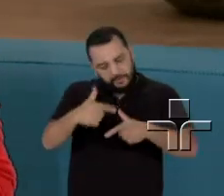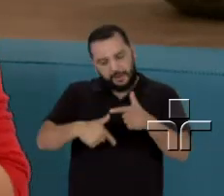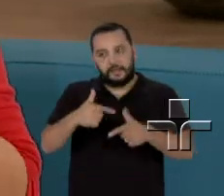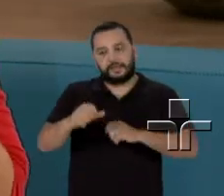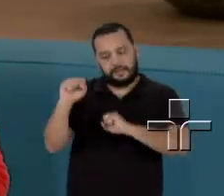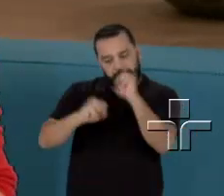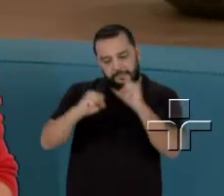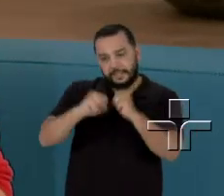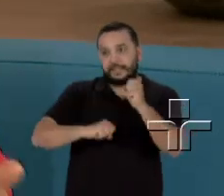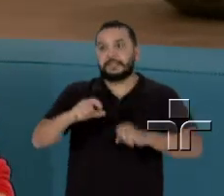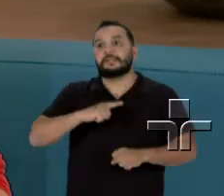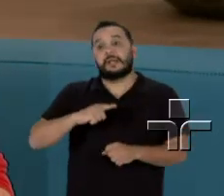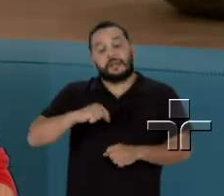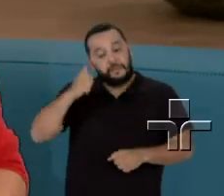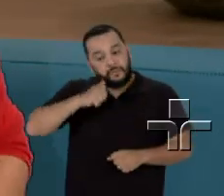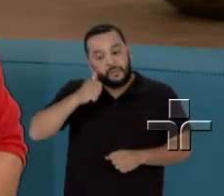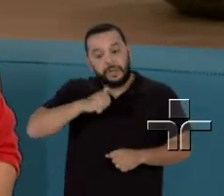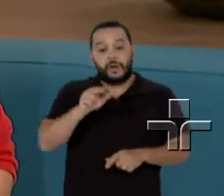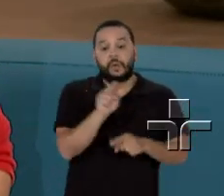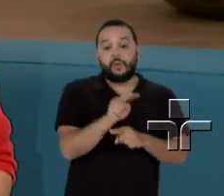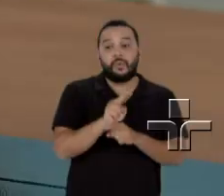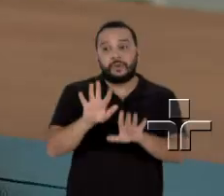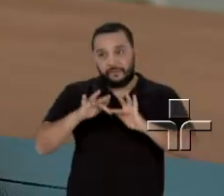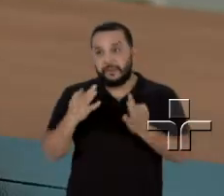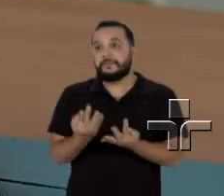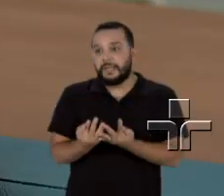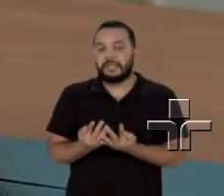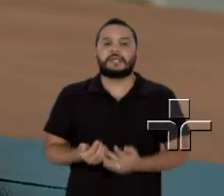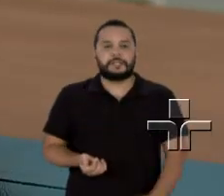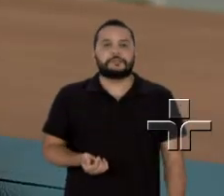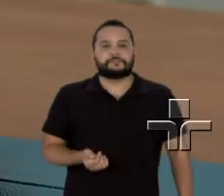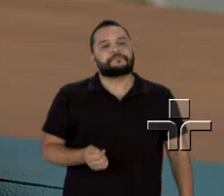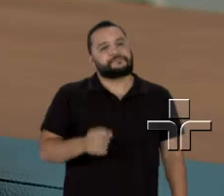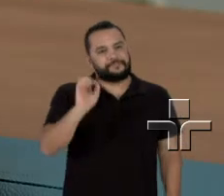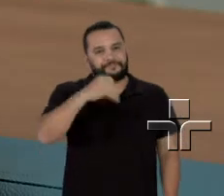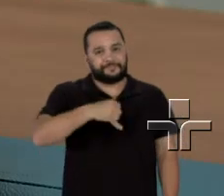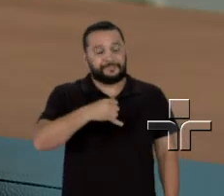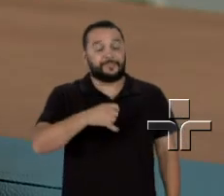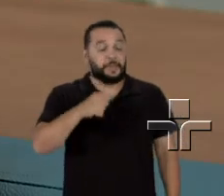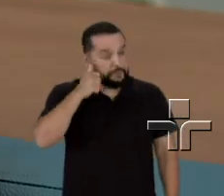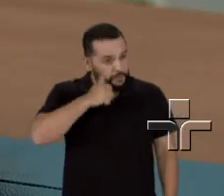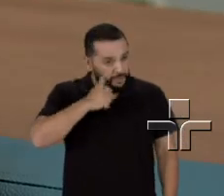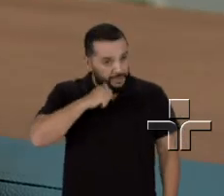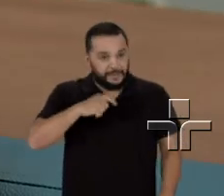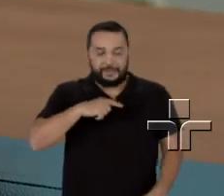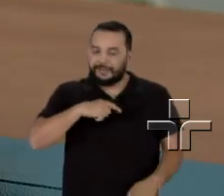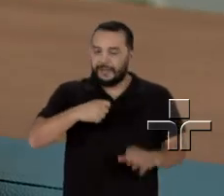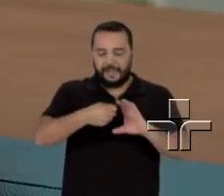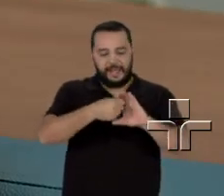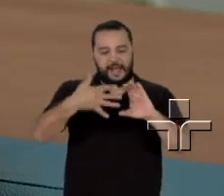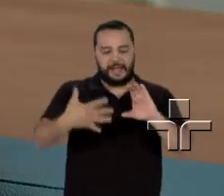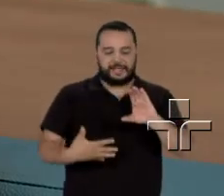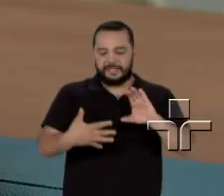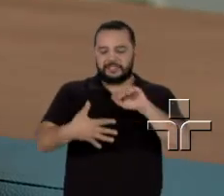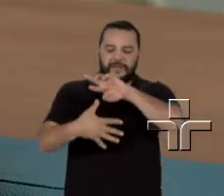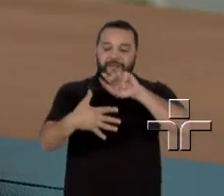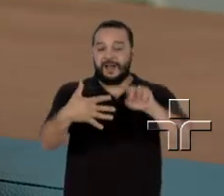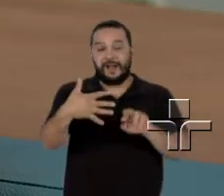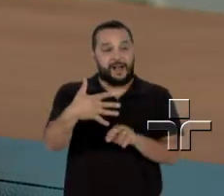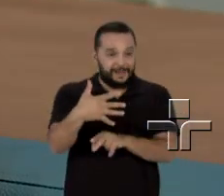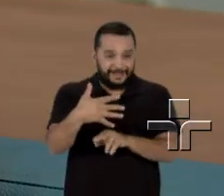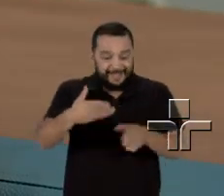muitas mulheres que são chefes de família é a mulher ela tem várias características que vêm de